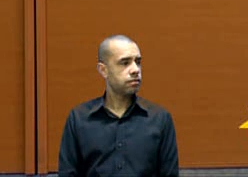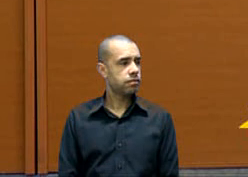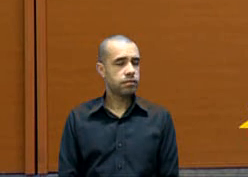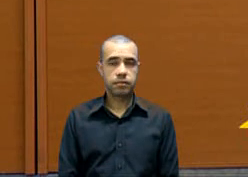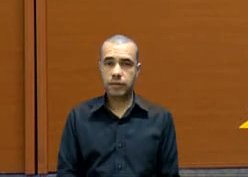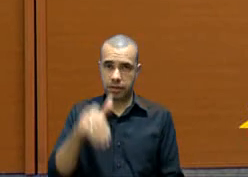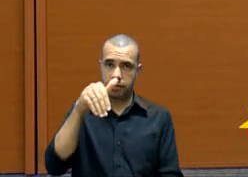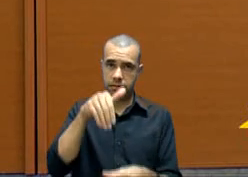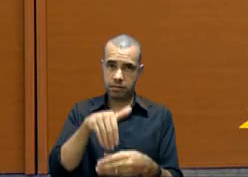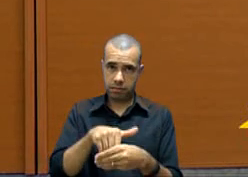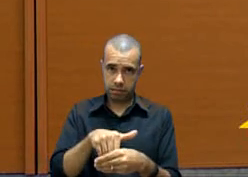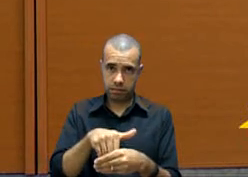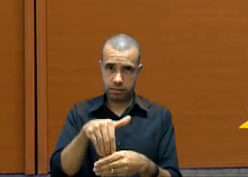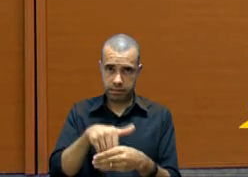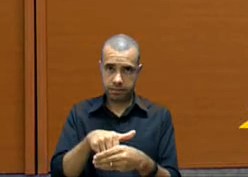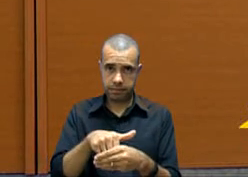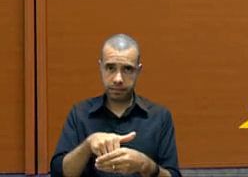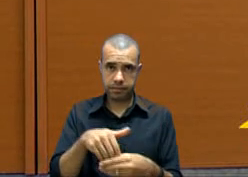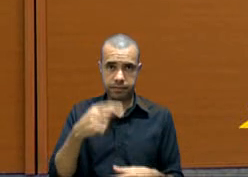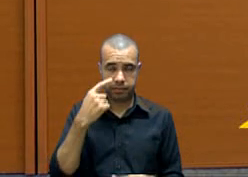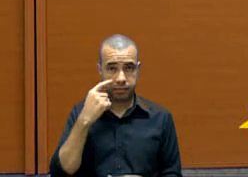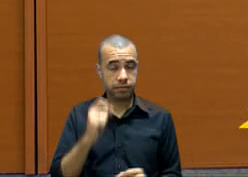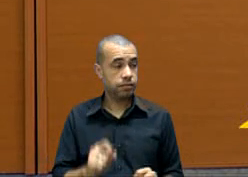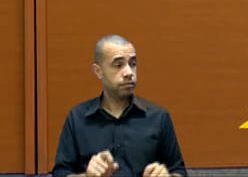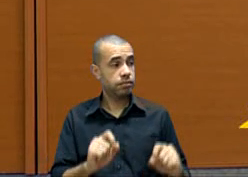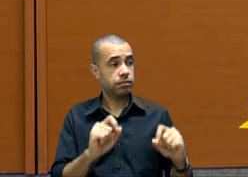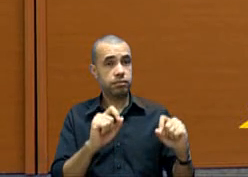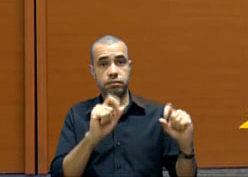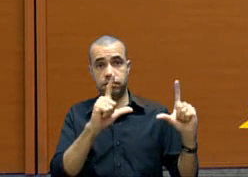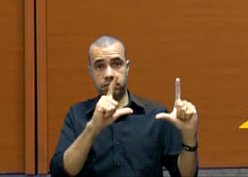Colocar em votação, então. É no painel, né?